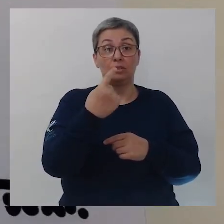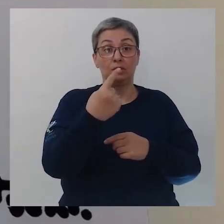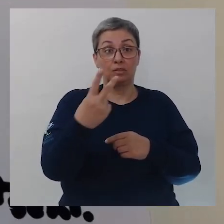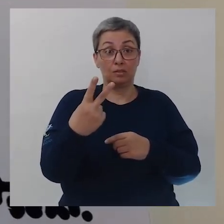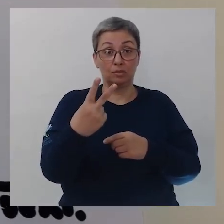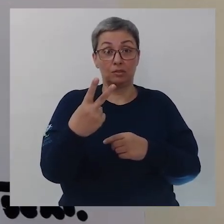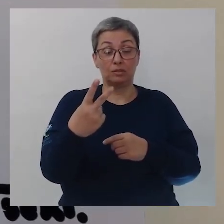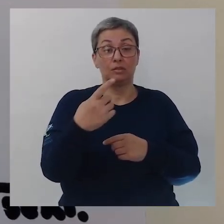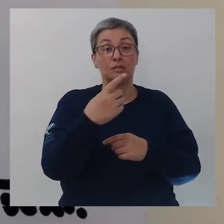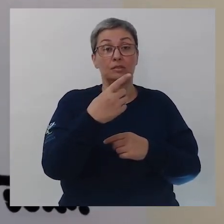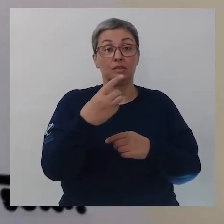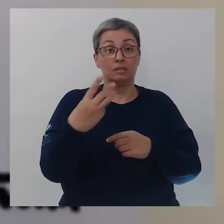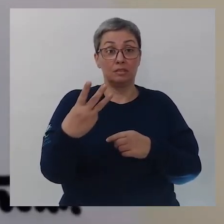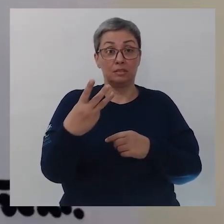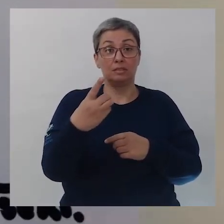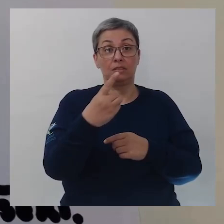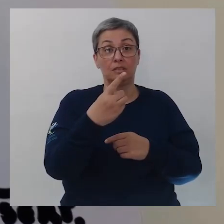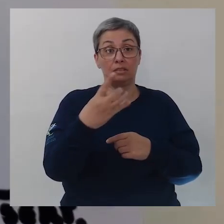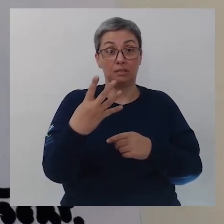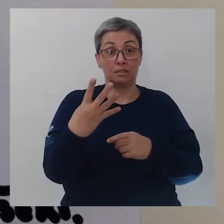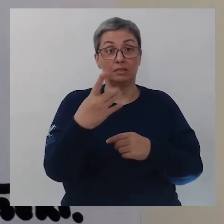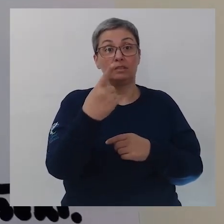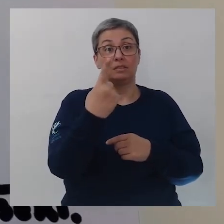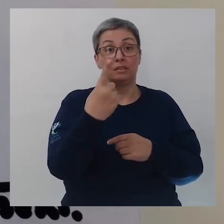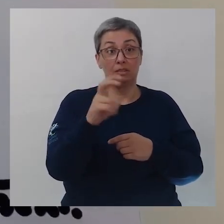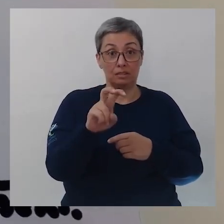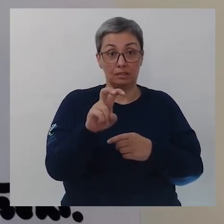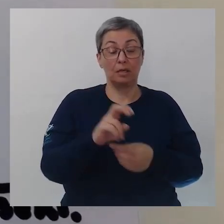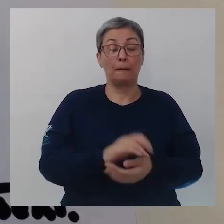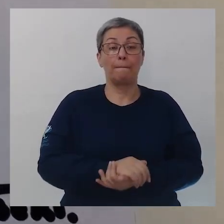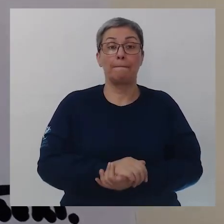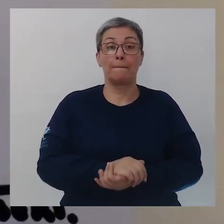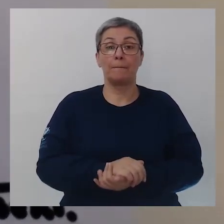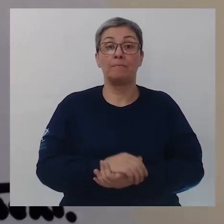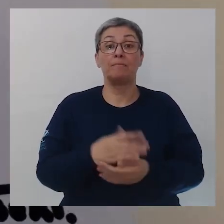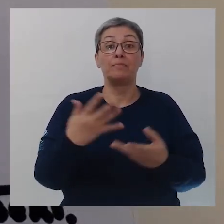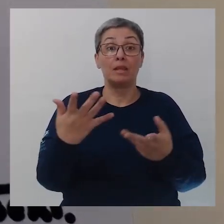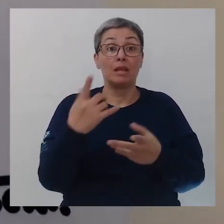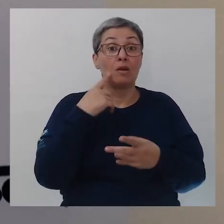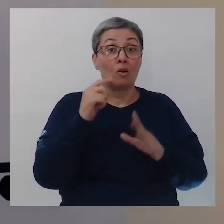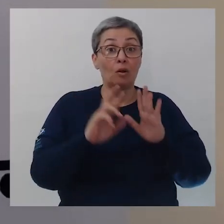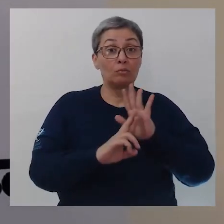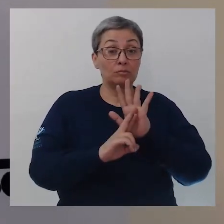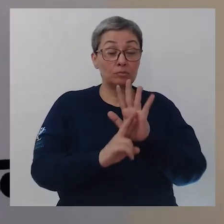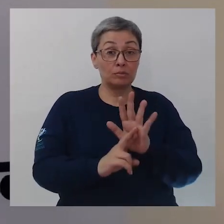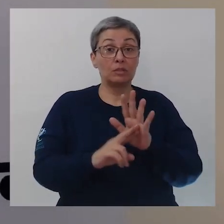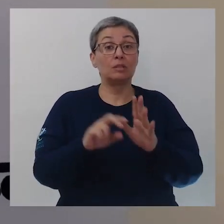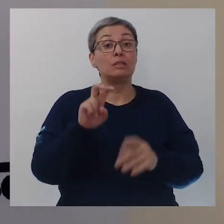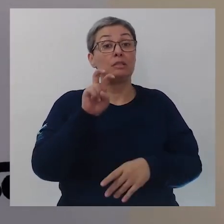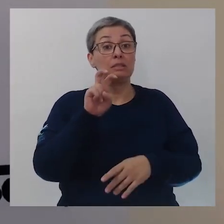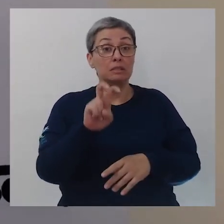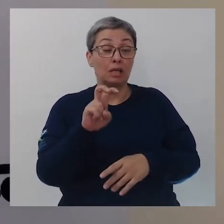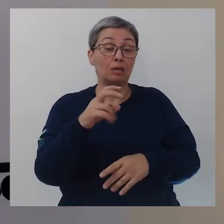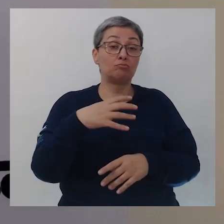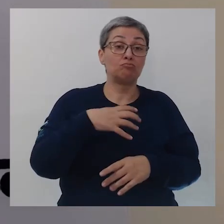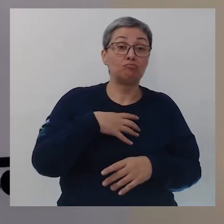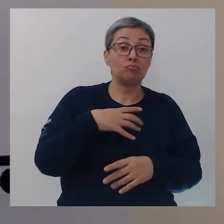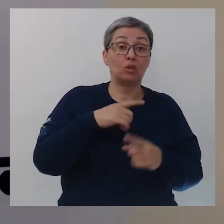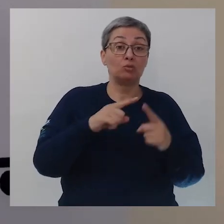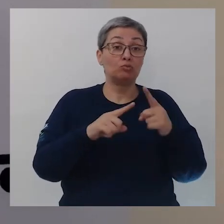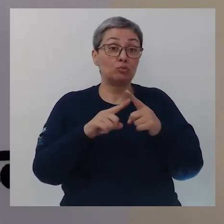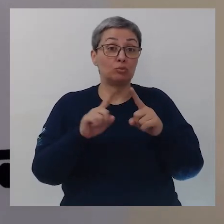11, 12, 13, 14, 15. E nós apresentamos para eles 5 estilos